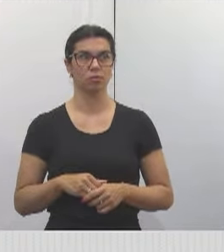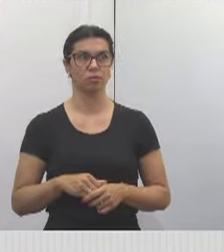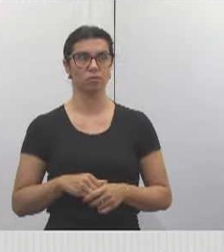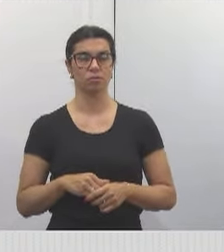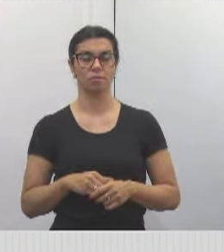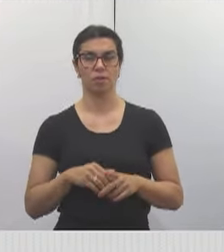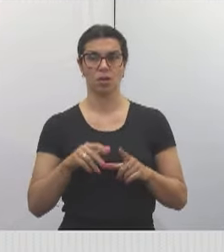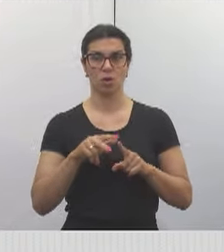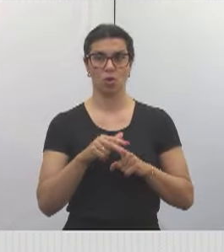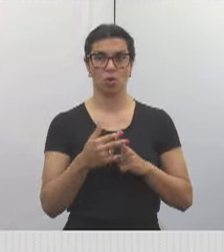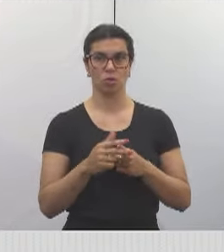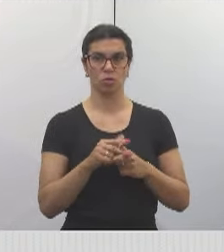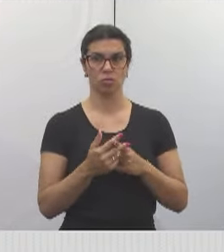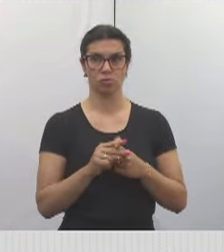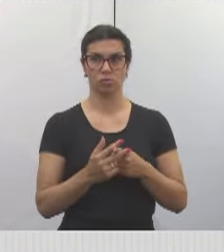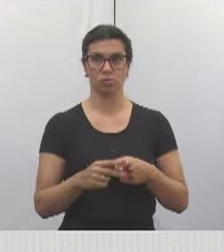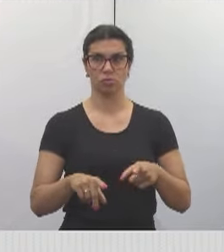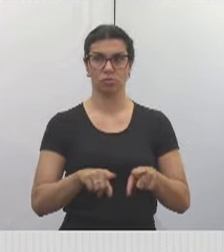Manutenção da